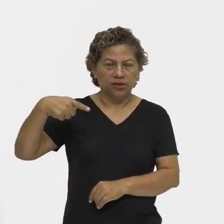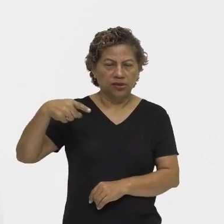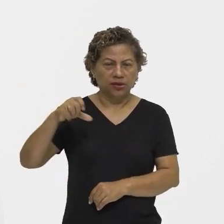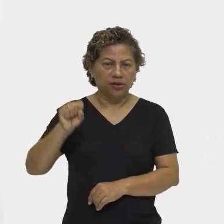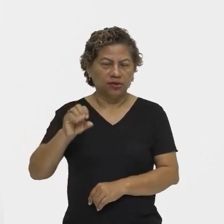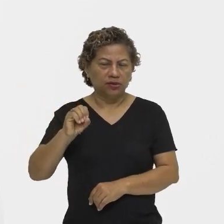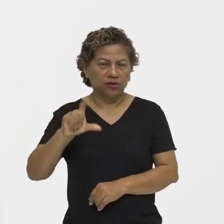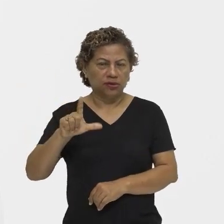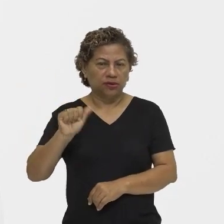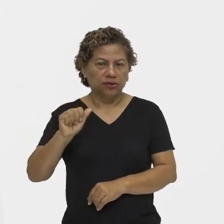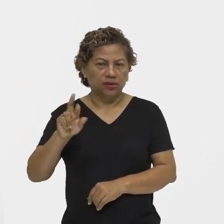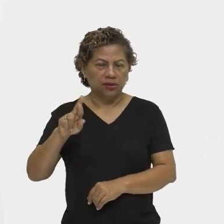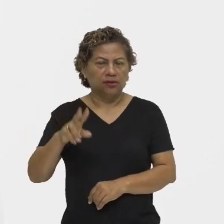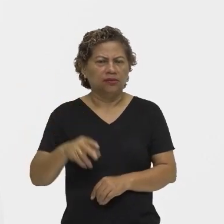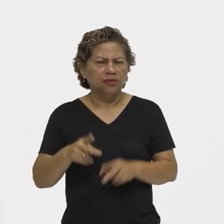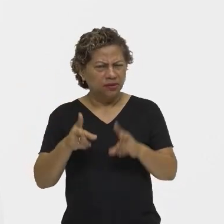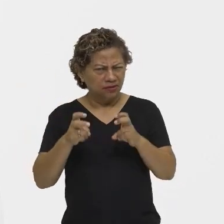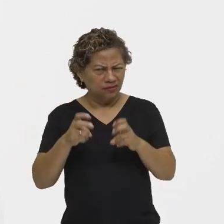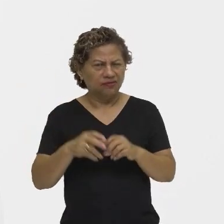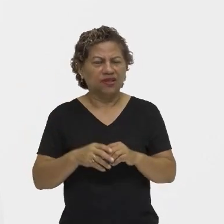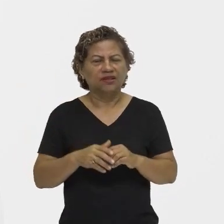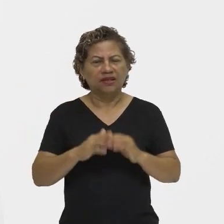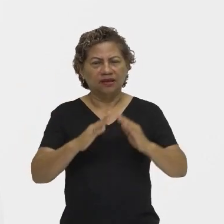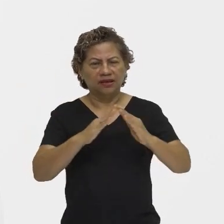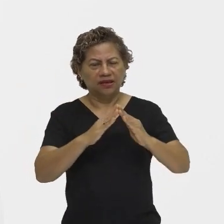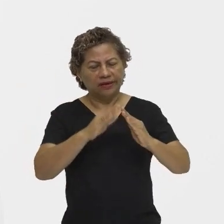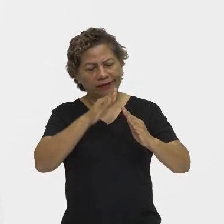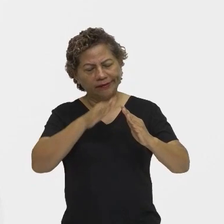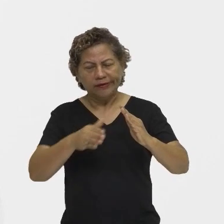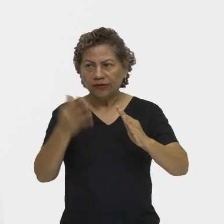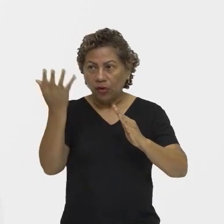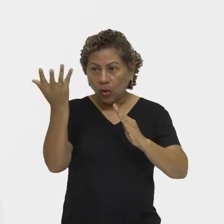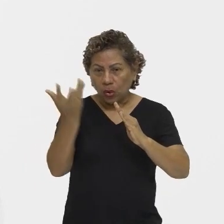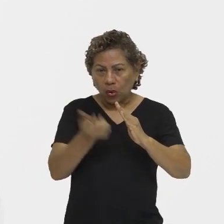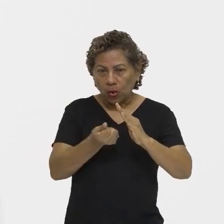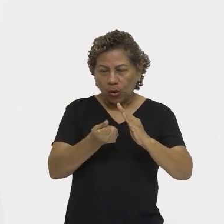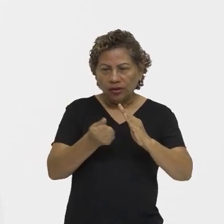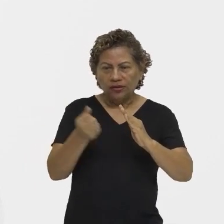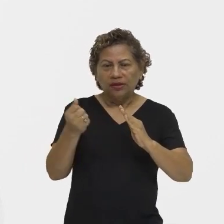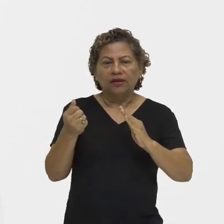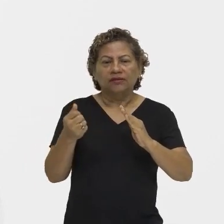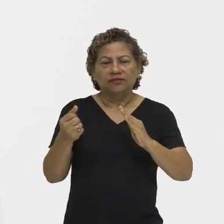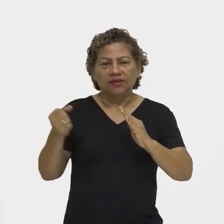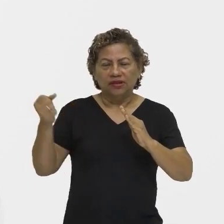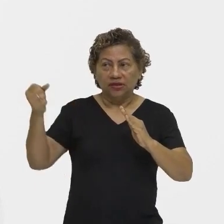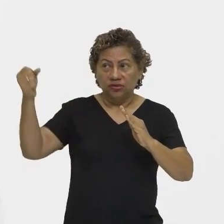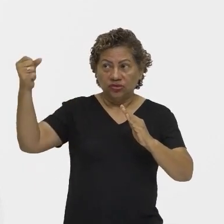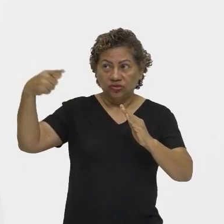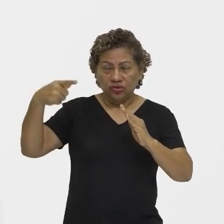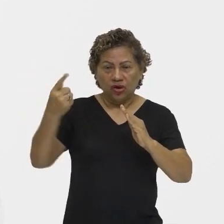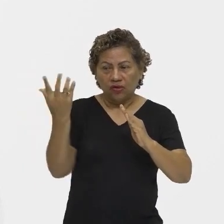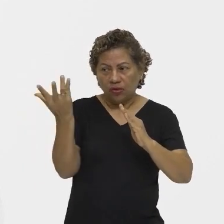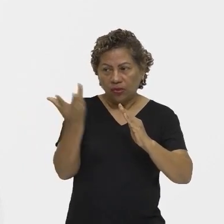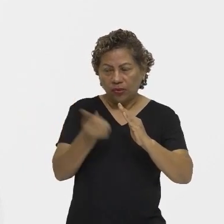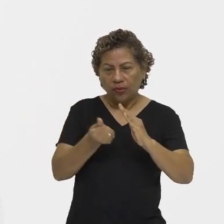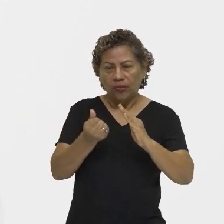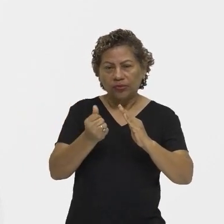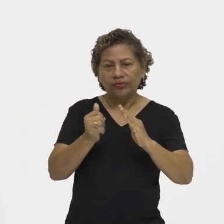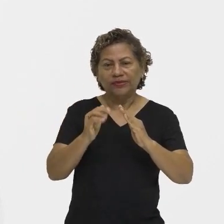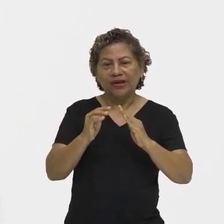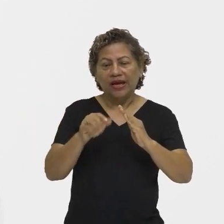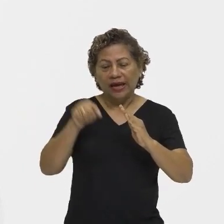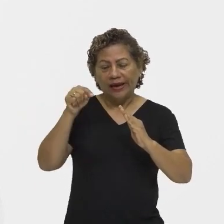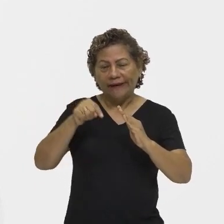na imagem você vê essas grandes placas, né, que são colocadas aí em locais onde tem grande incidência do